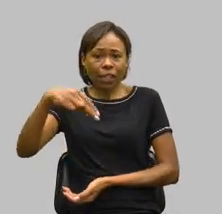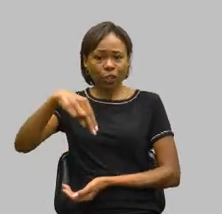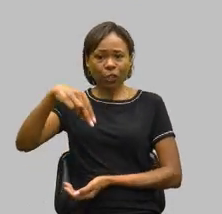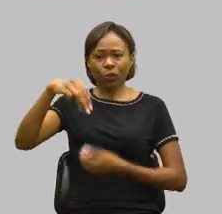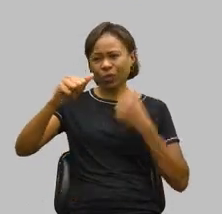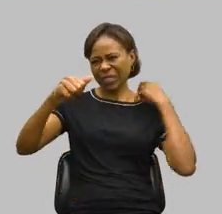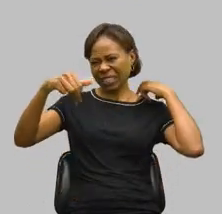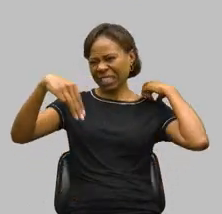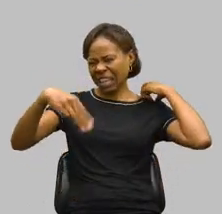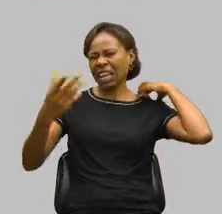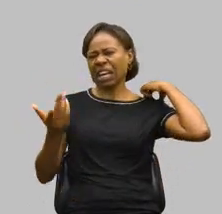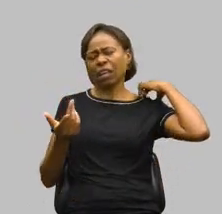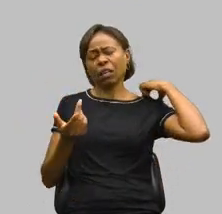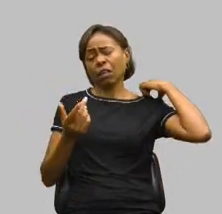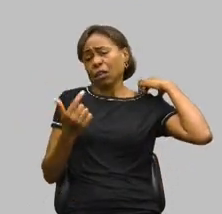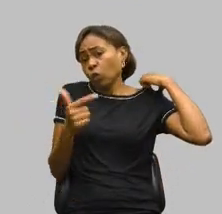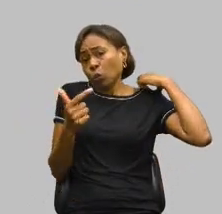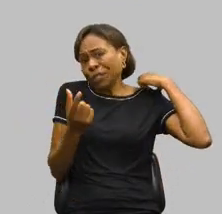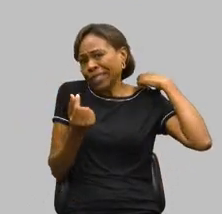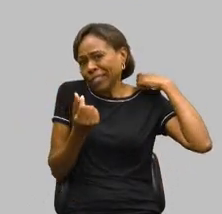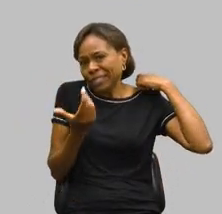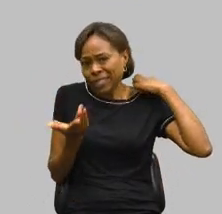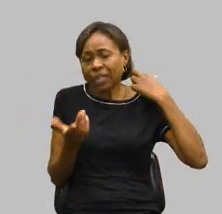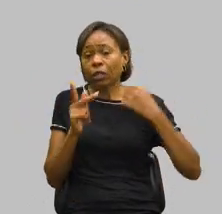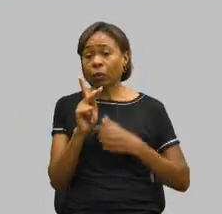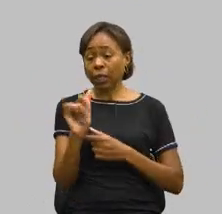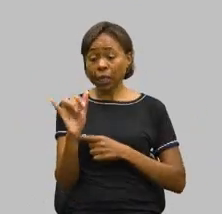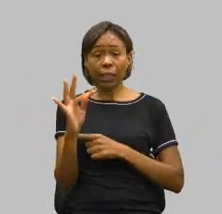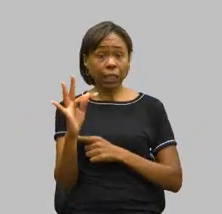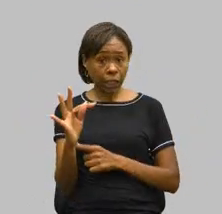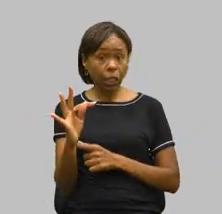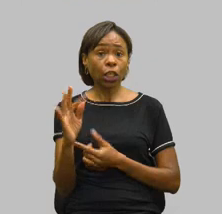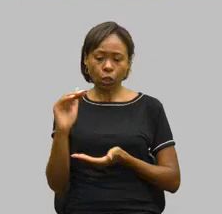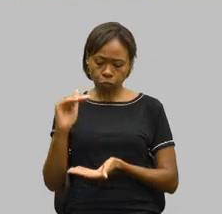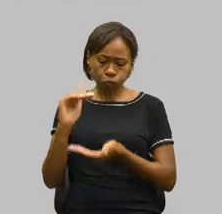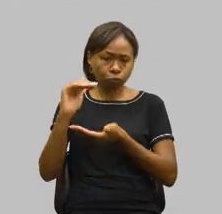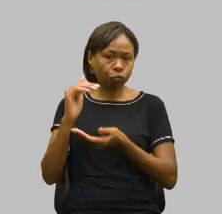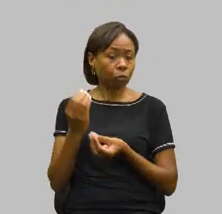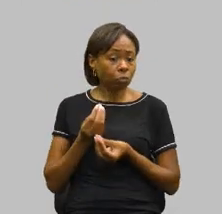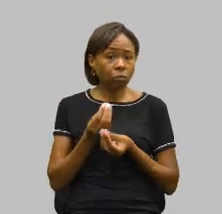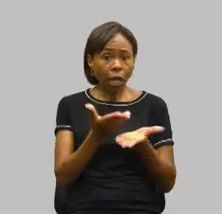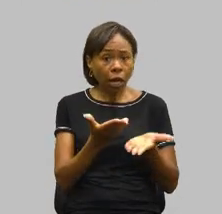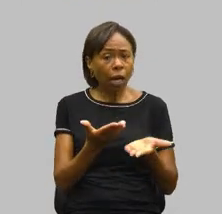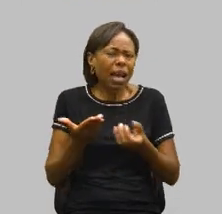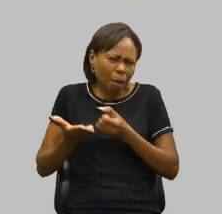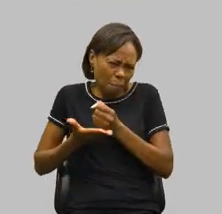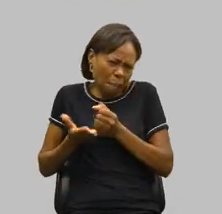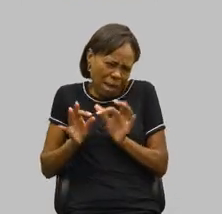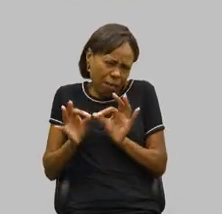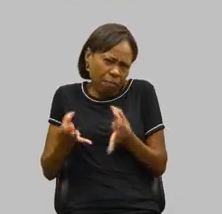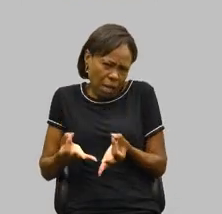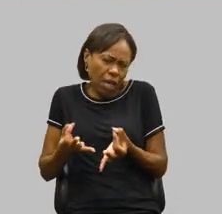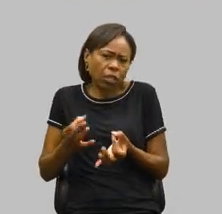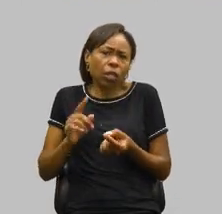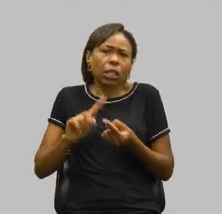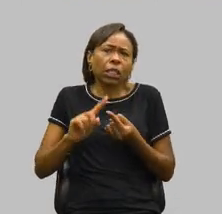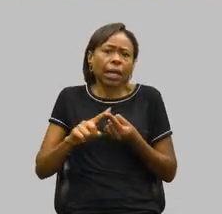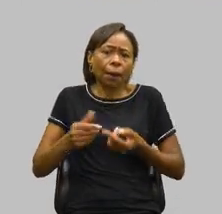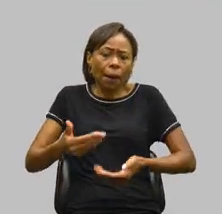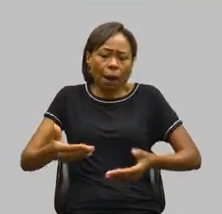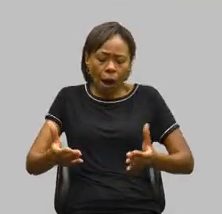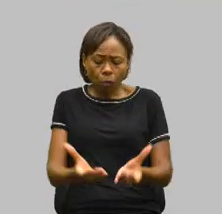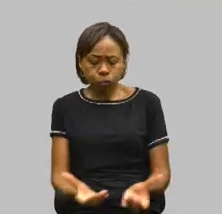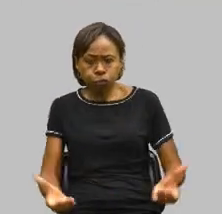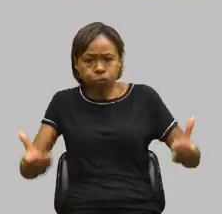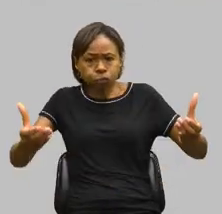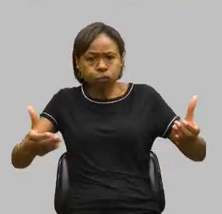seja pro seu filho que esse kit vai ser de fundamental importância um kit básico que tem tenha banheira primeiras